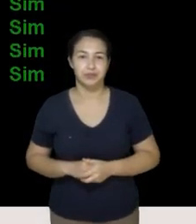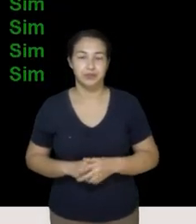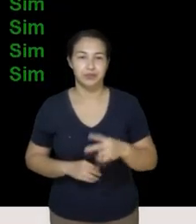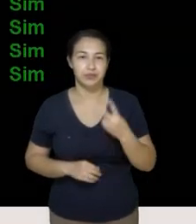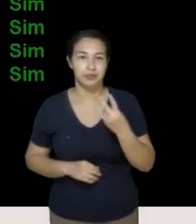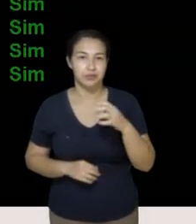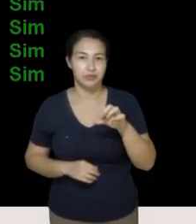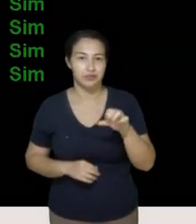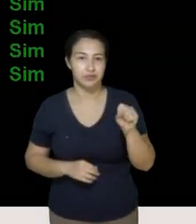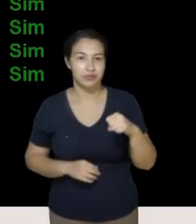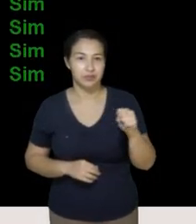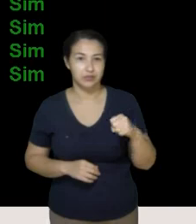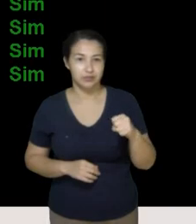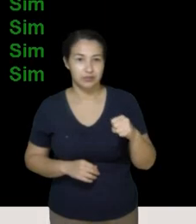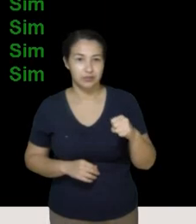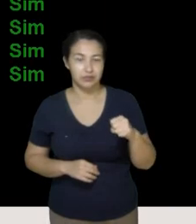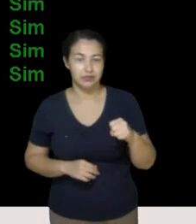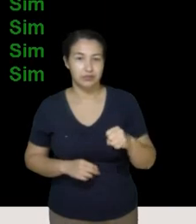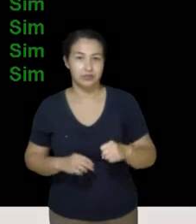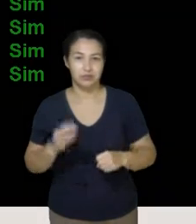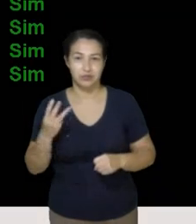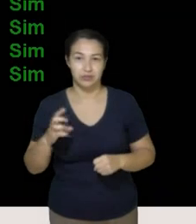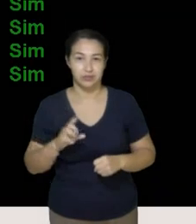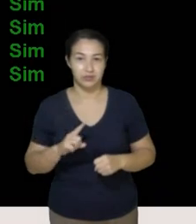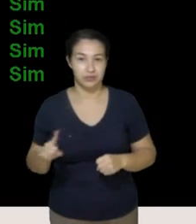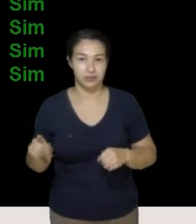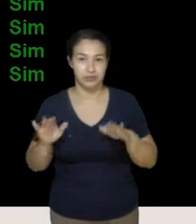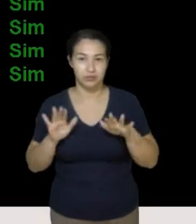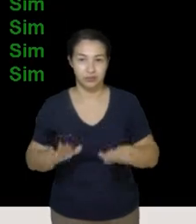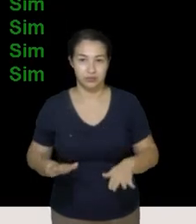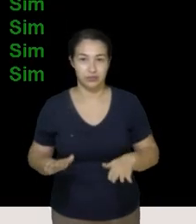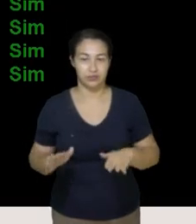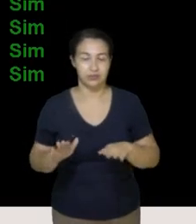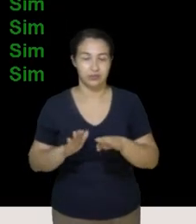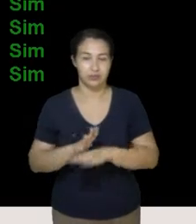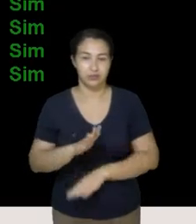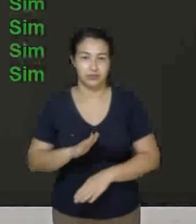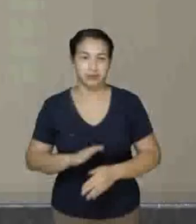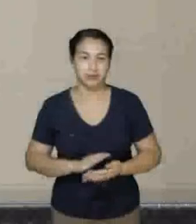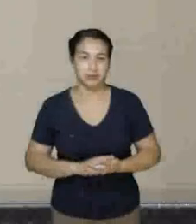29 sim, 3 não, está mantido o veto.